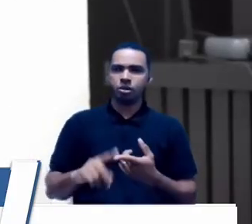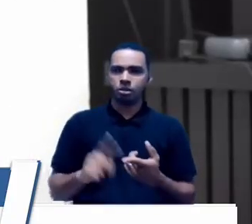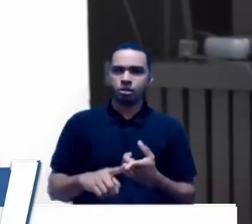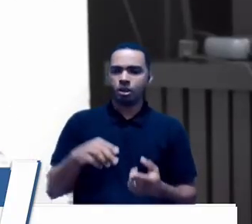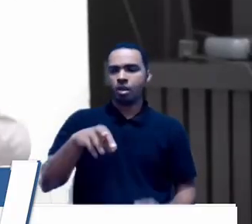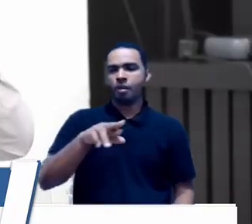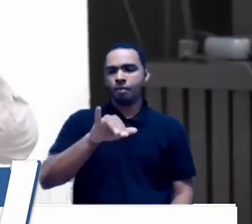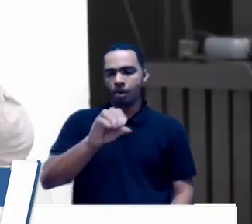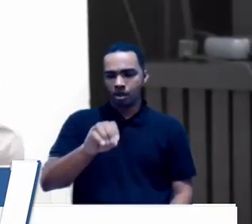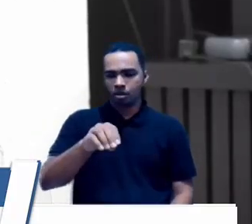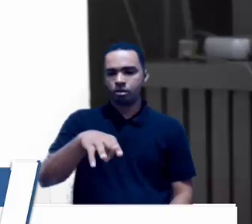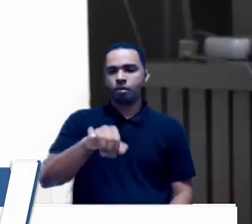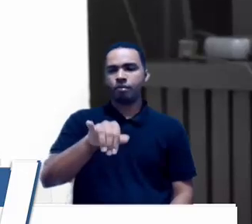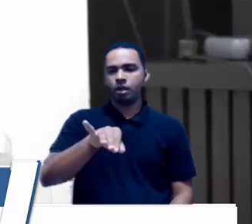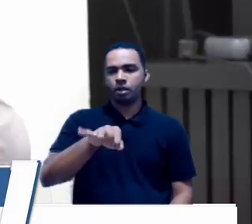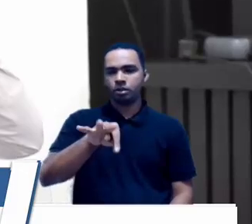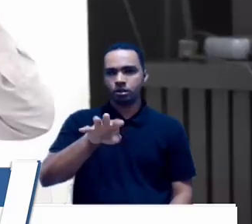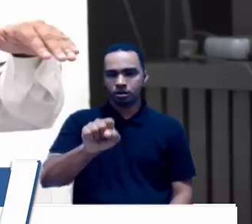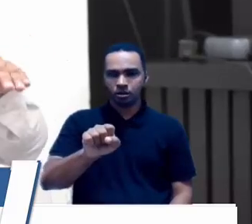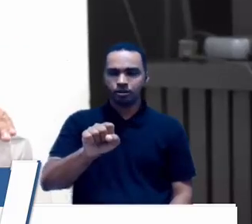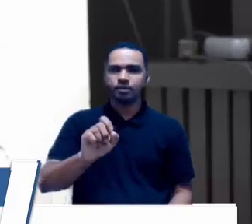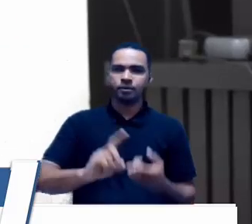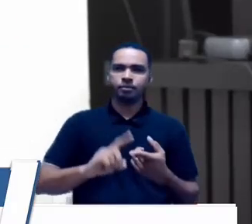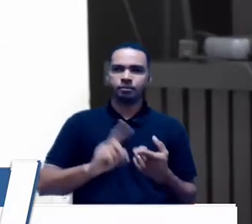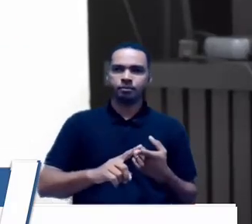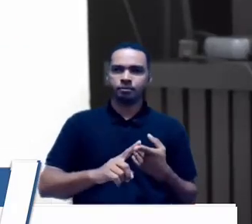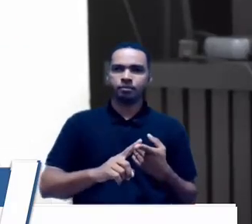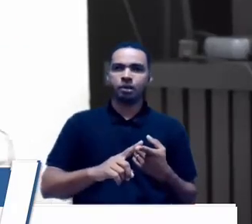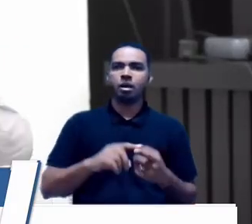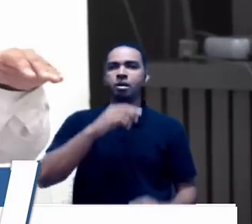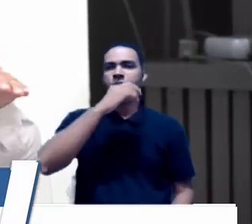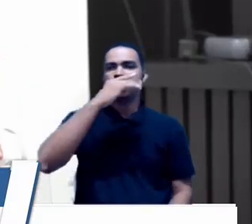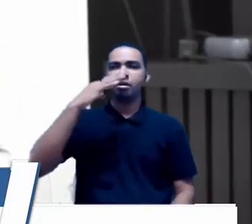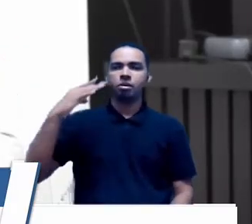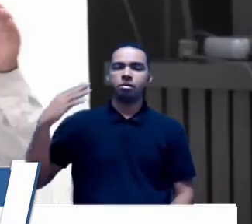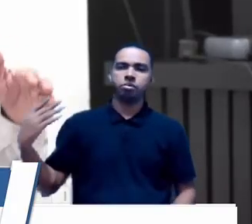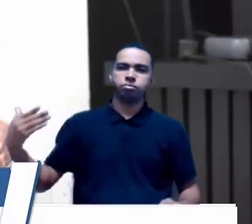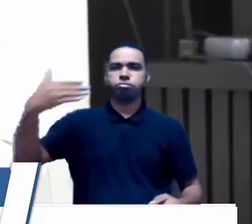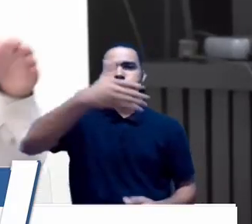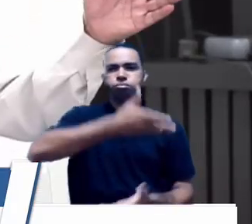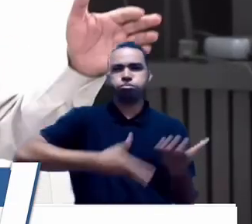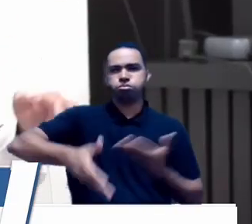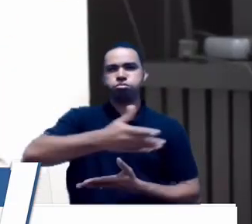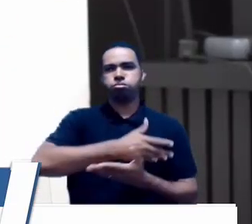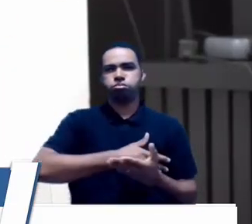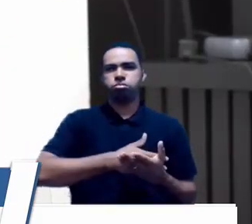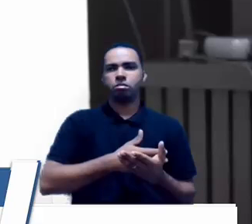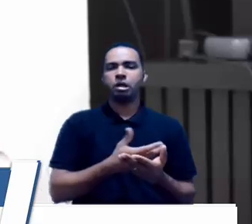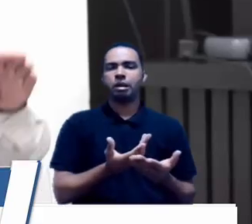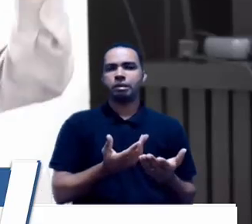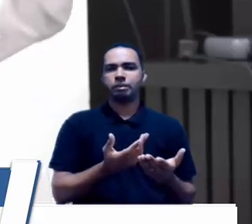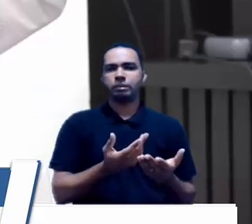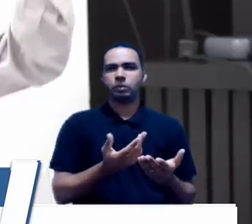Paulistano, né, inclusive a fumaça, ela entrou dentro das repubial, saiu nas bocas de